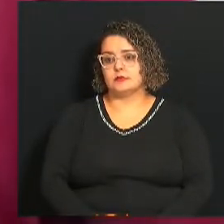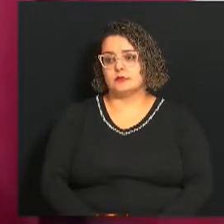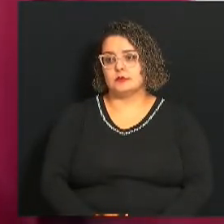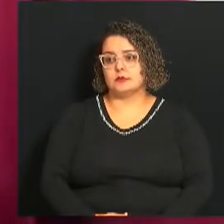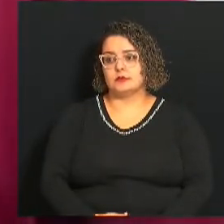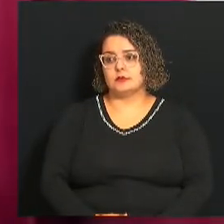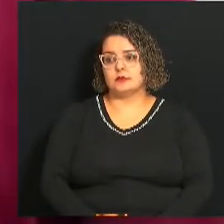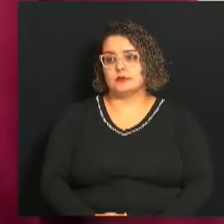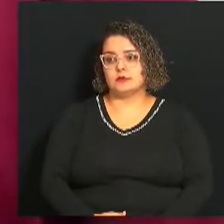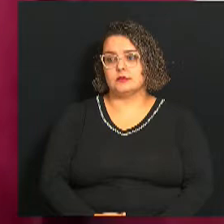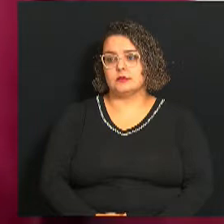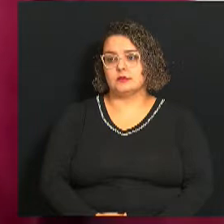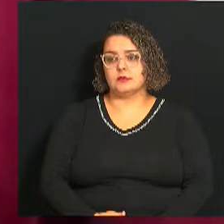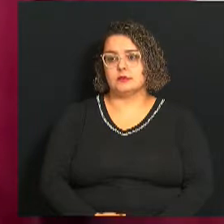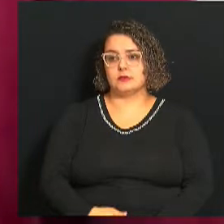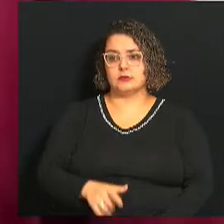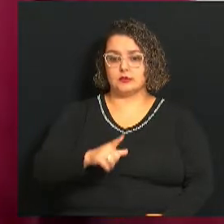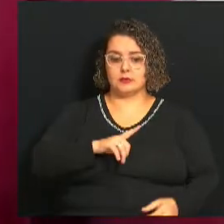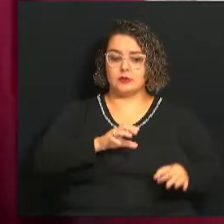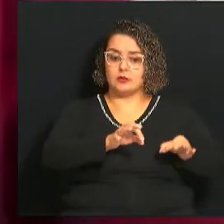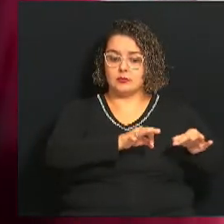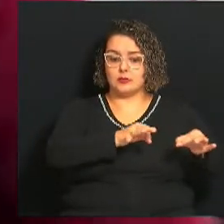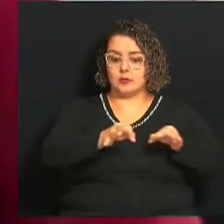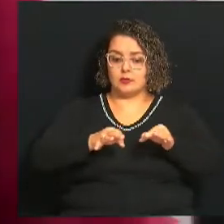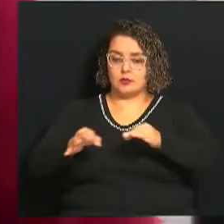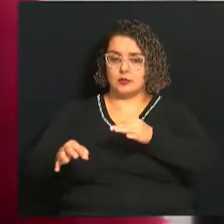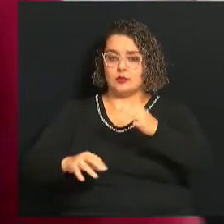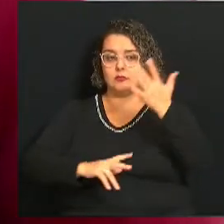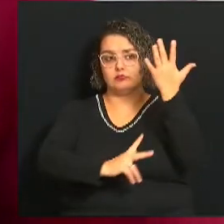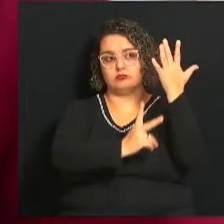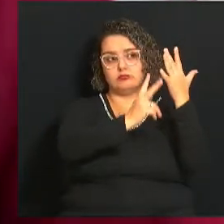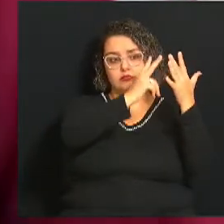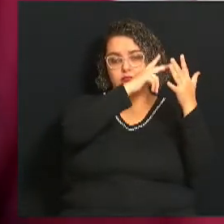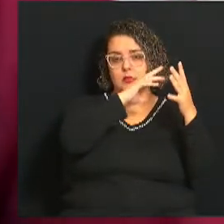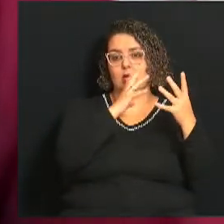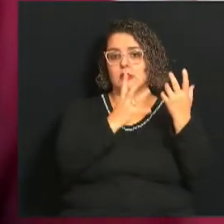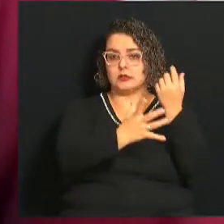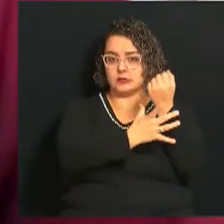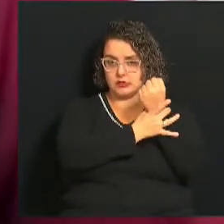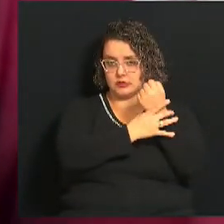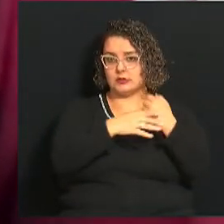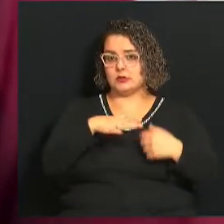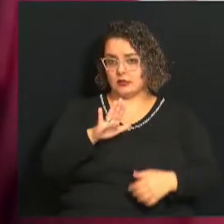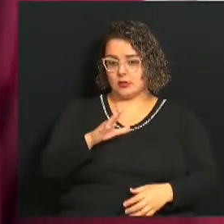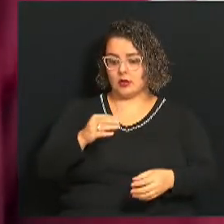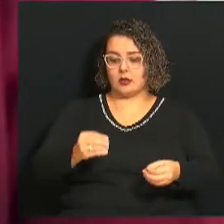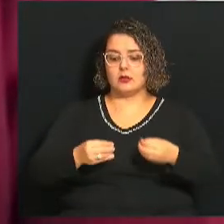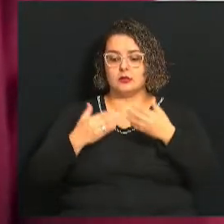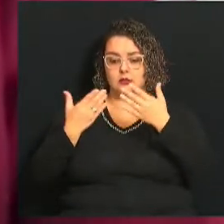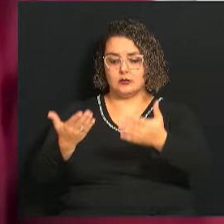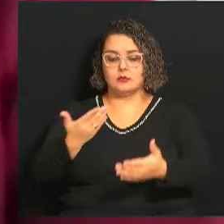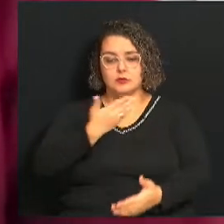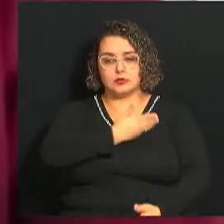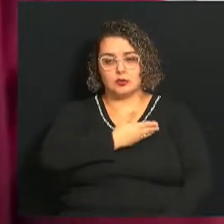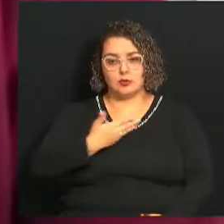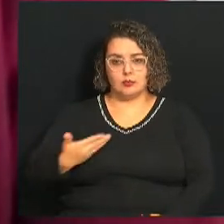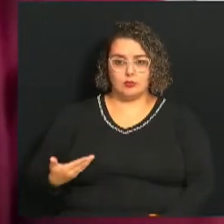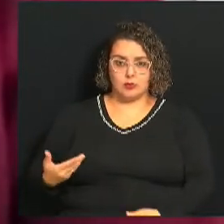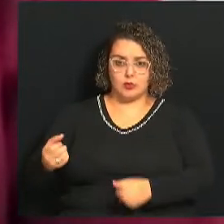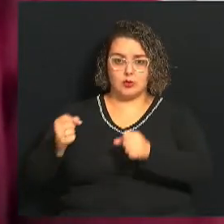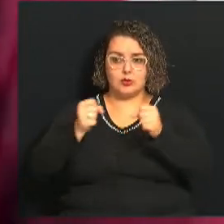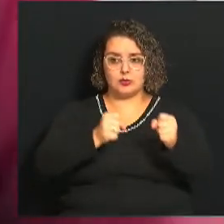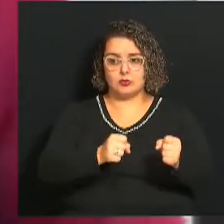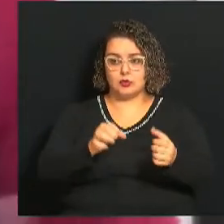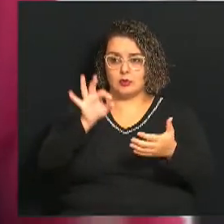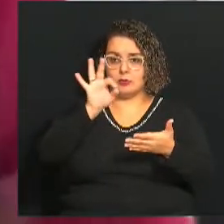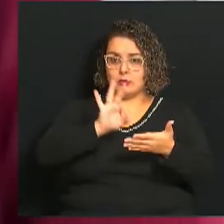programa denominado Arborização Mais Segura, que nós oferecemos ao poder público com a finalidade de corrigir